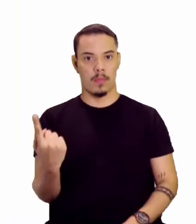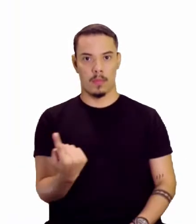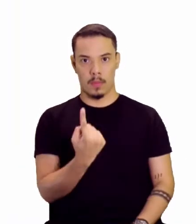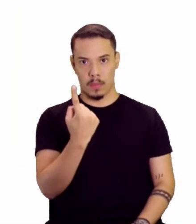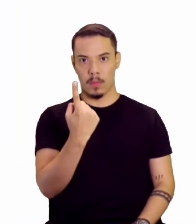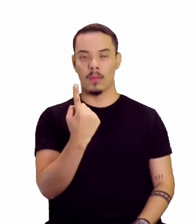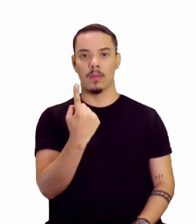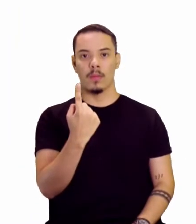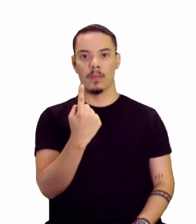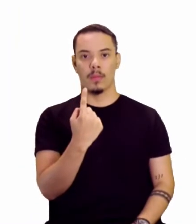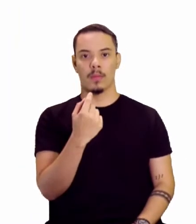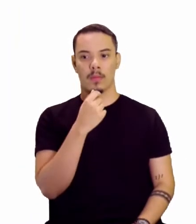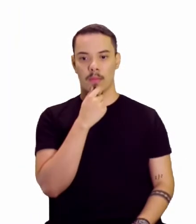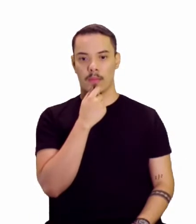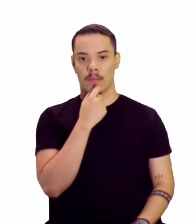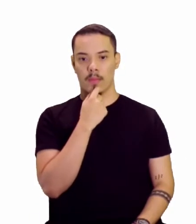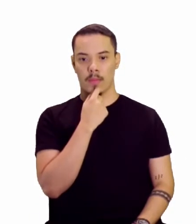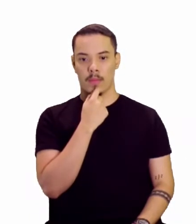e